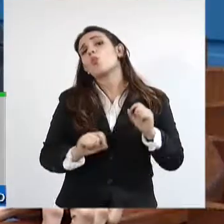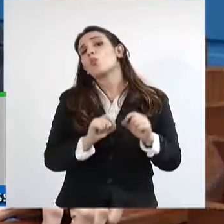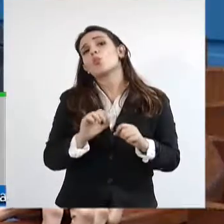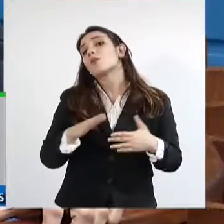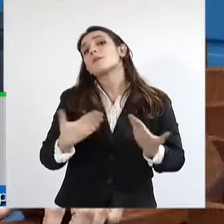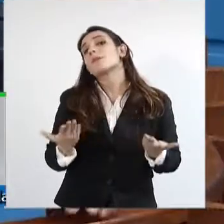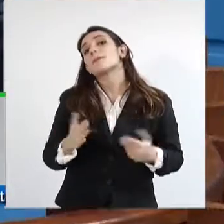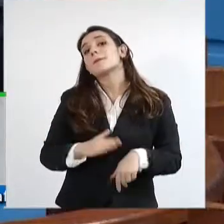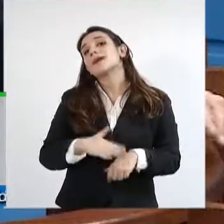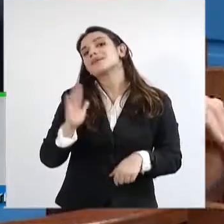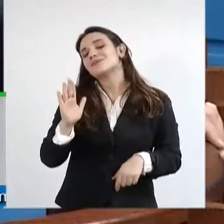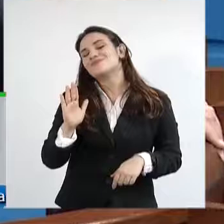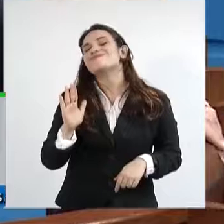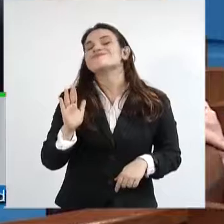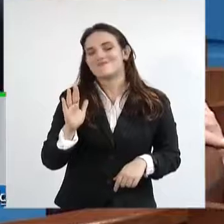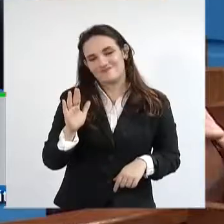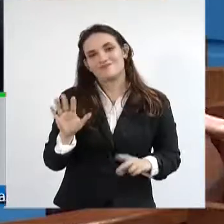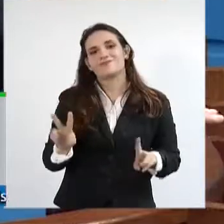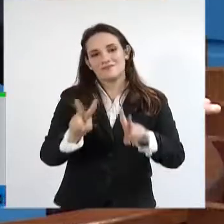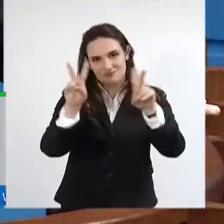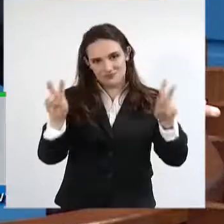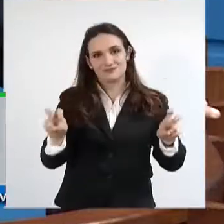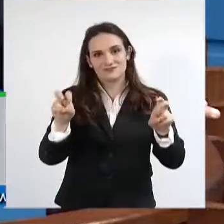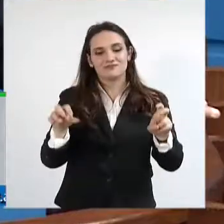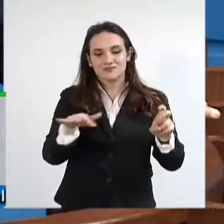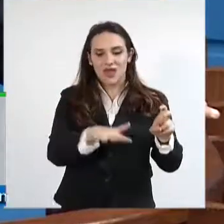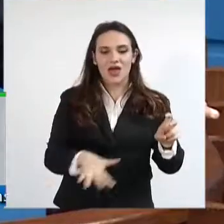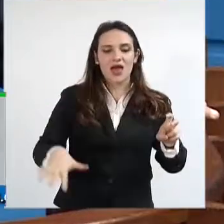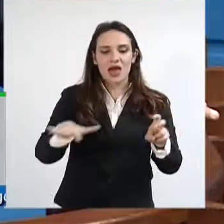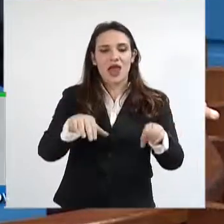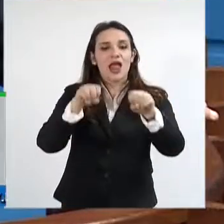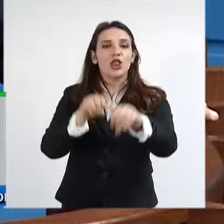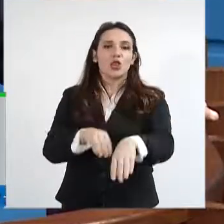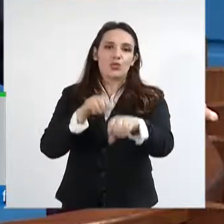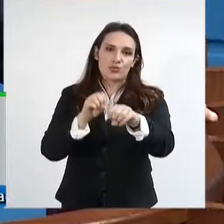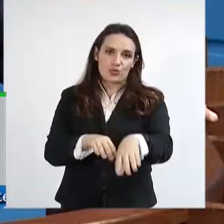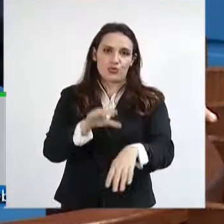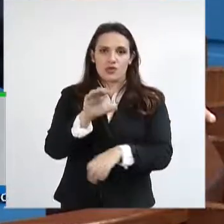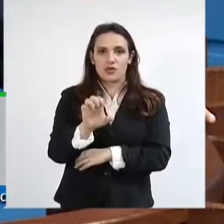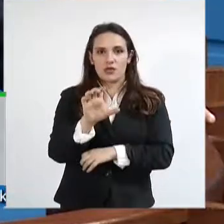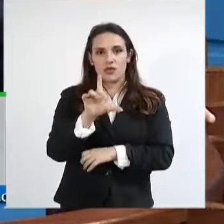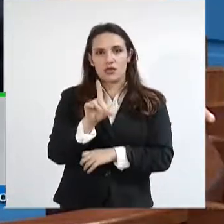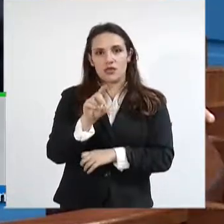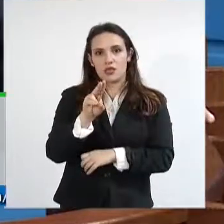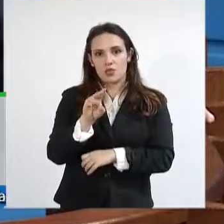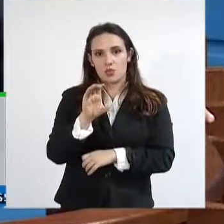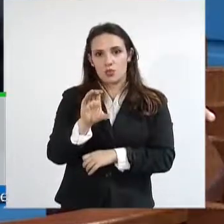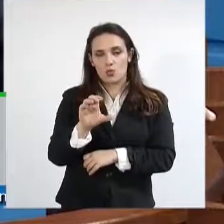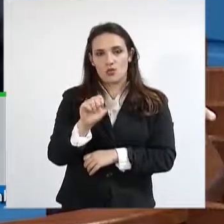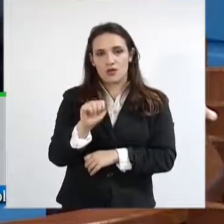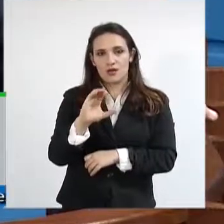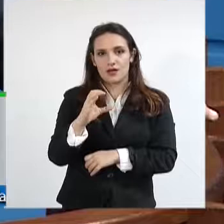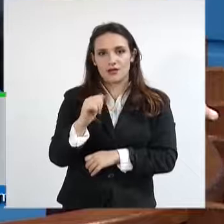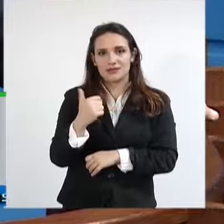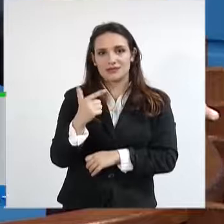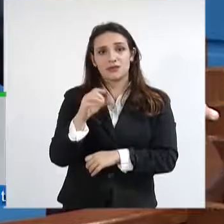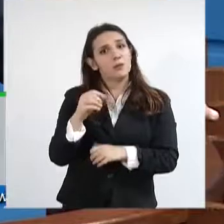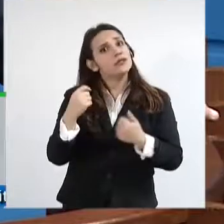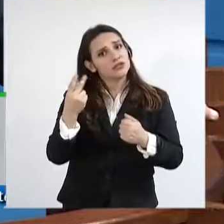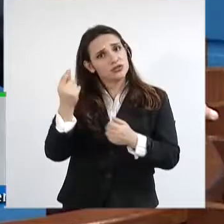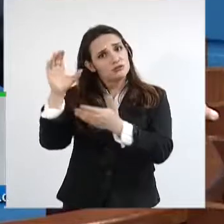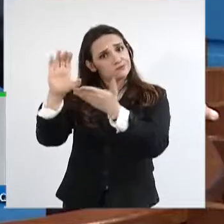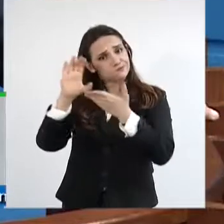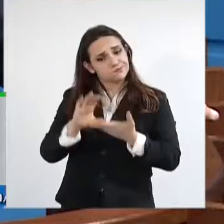deles é o da educação, que precisa de investimentos, de